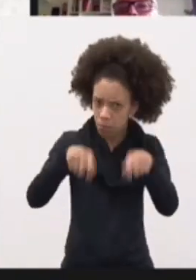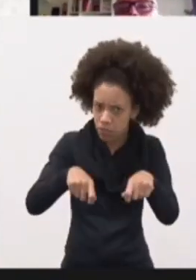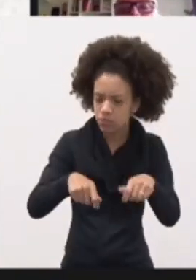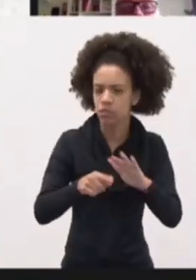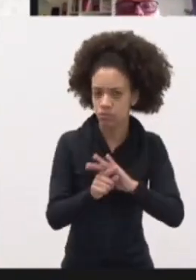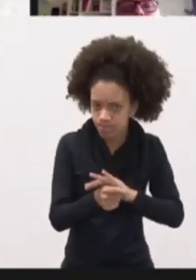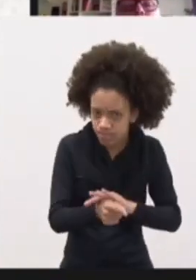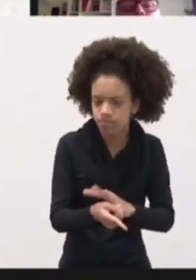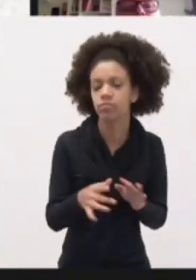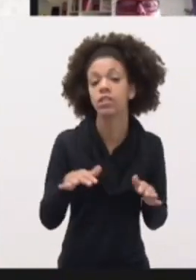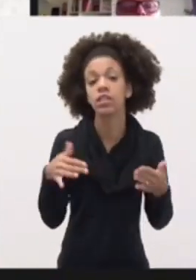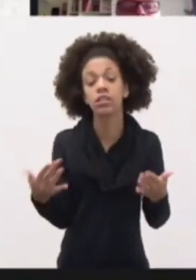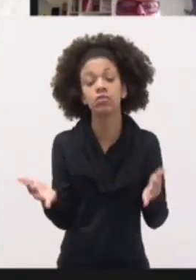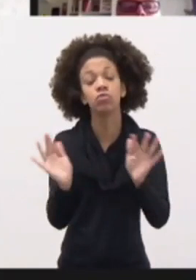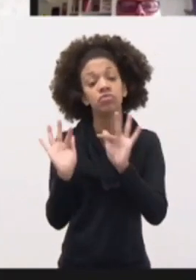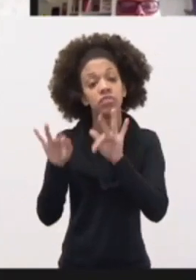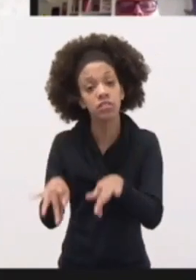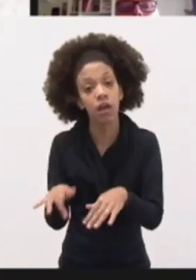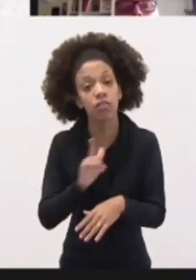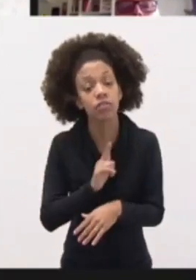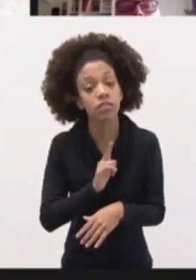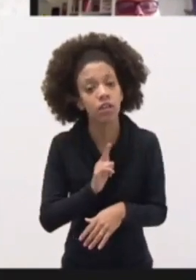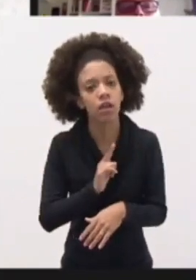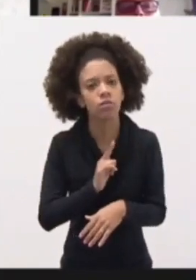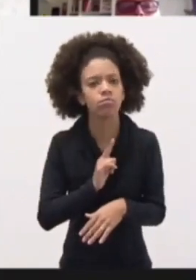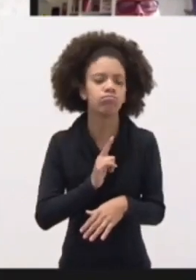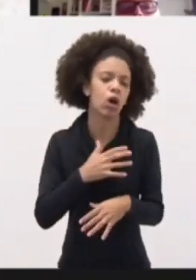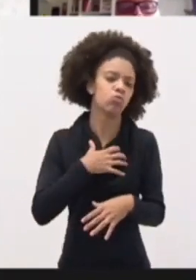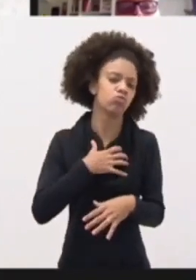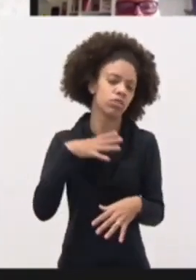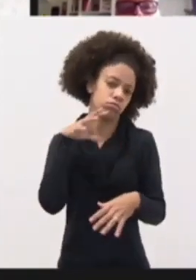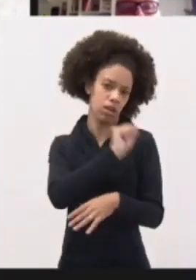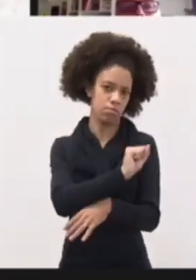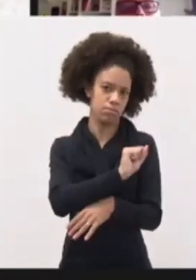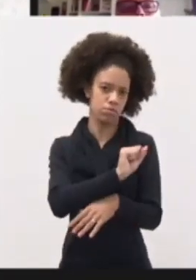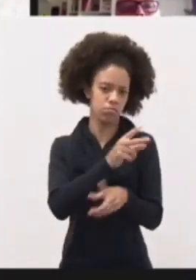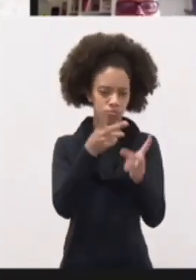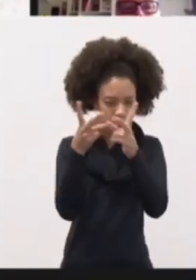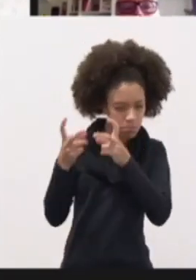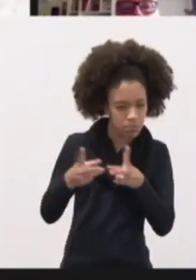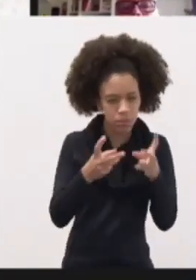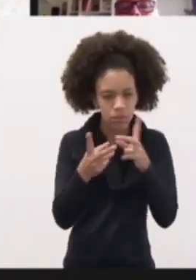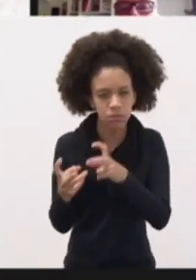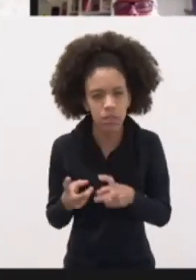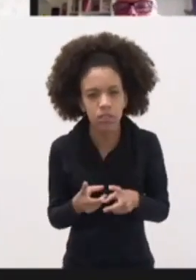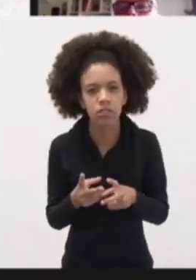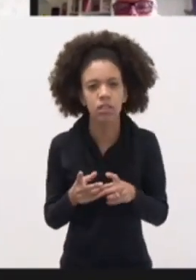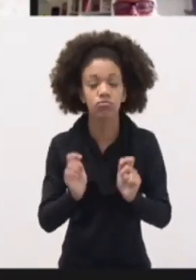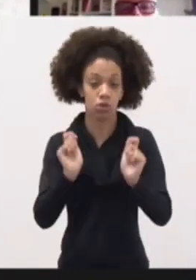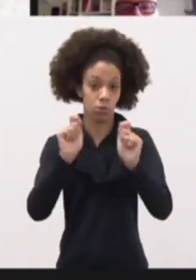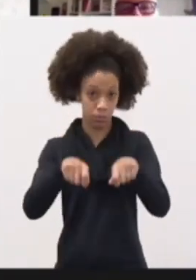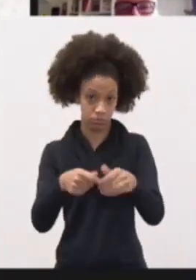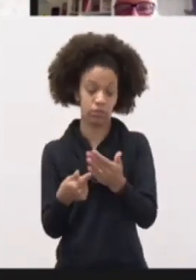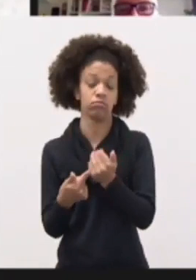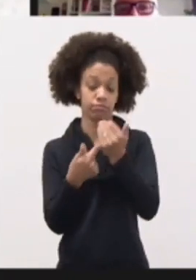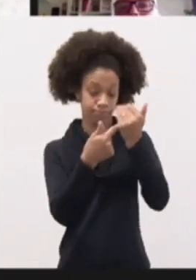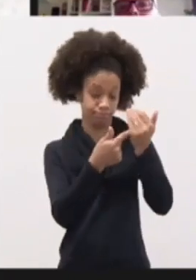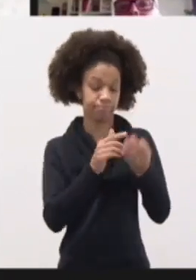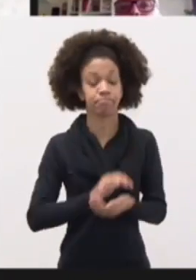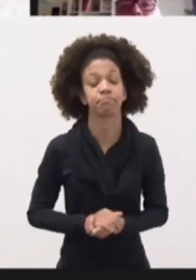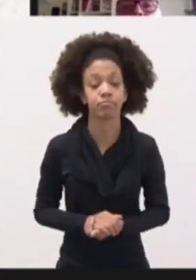final, vocês vão ter uma forma bem rápida de identificar essas características das competências digitais da área